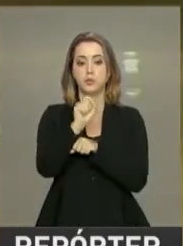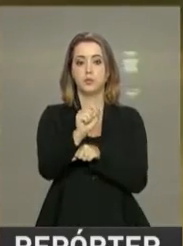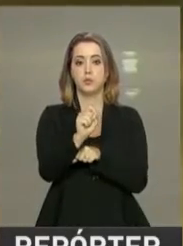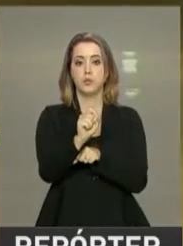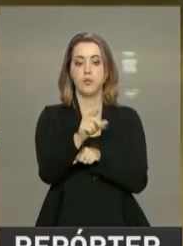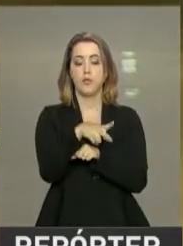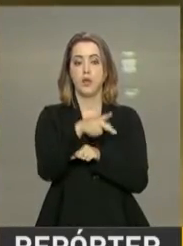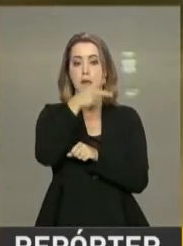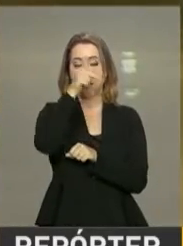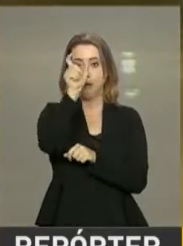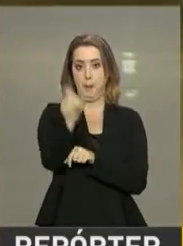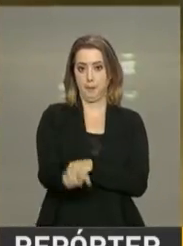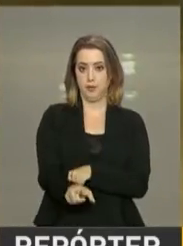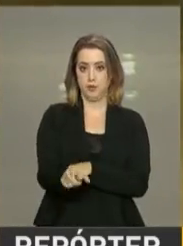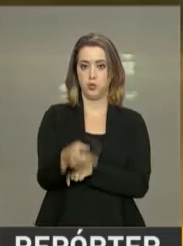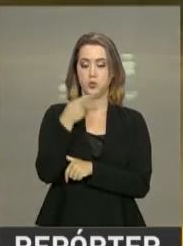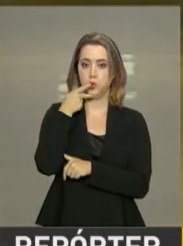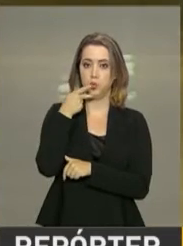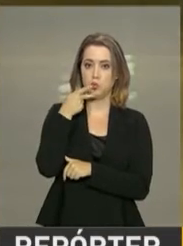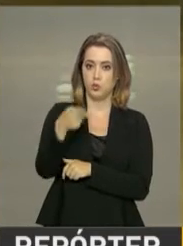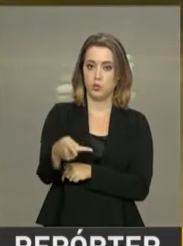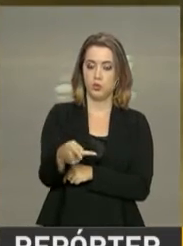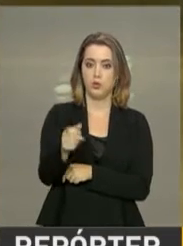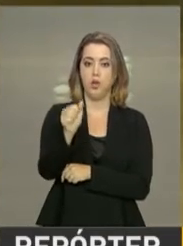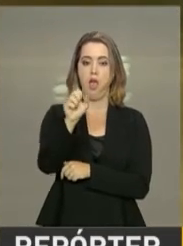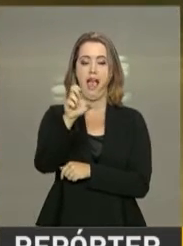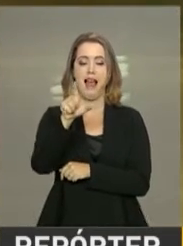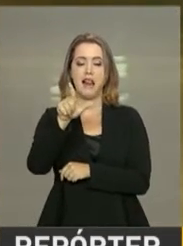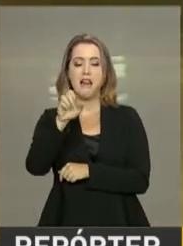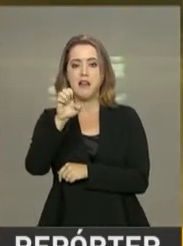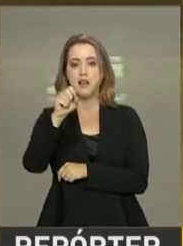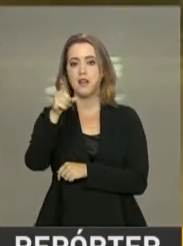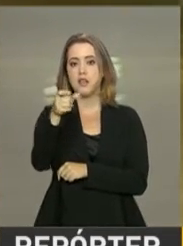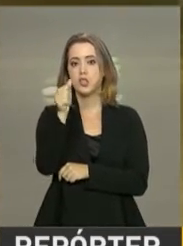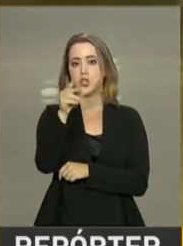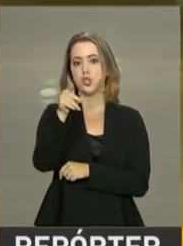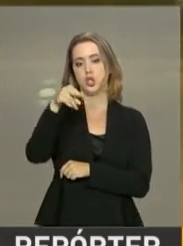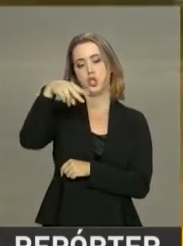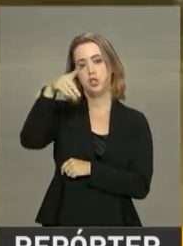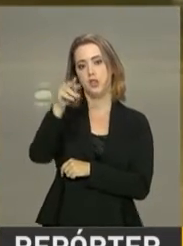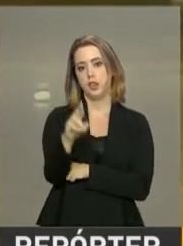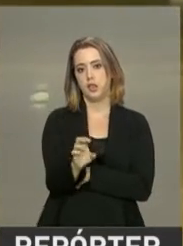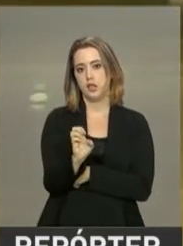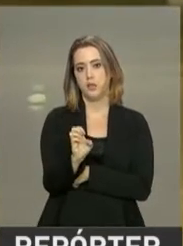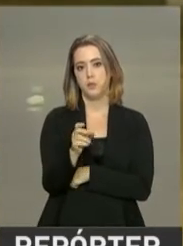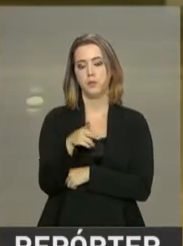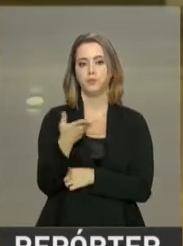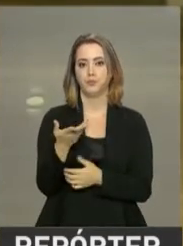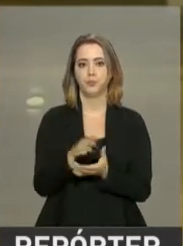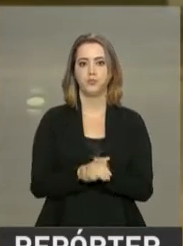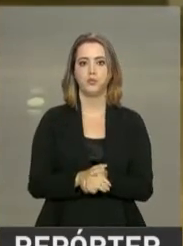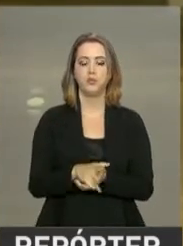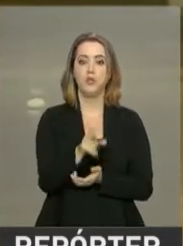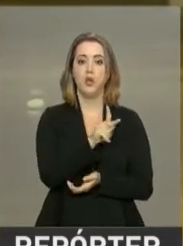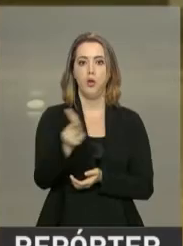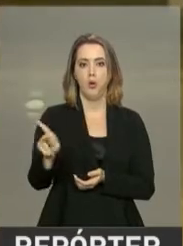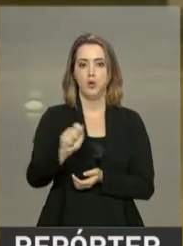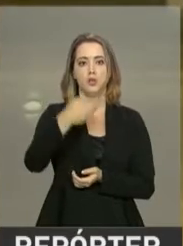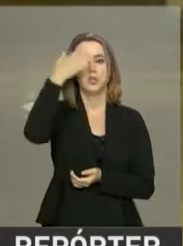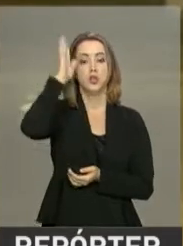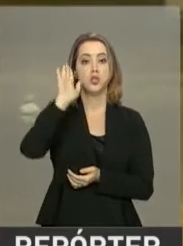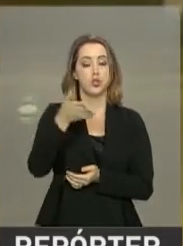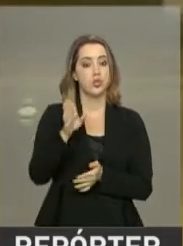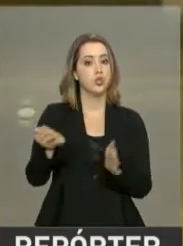o porta-voz da presidência da república alexandre para lula o presidente michel temer chegou em brasília por volta das onze e meia da manhã